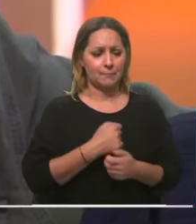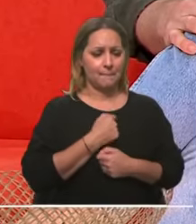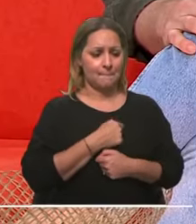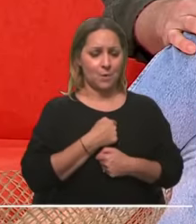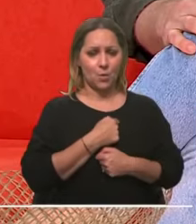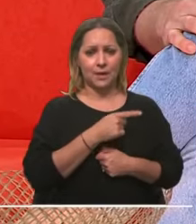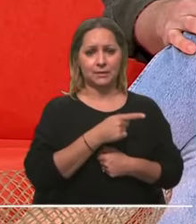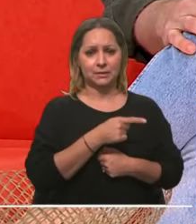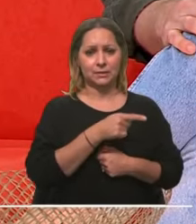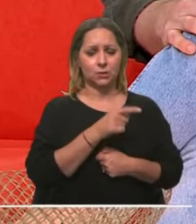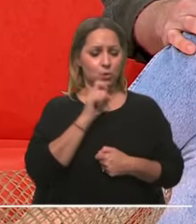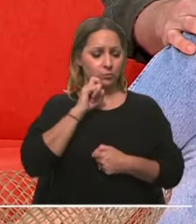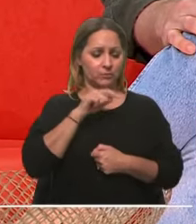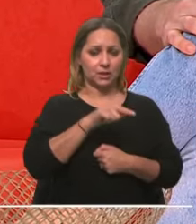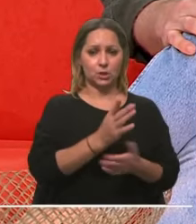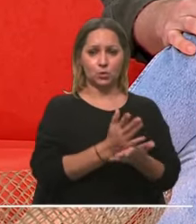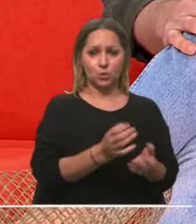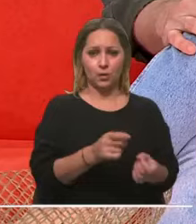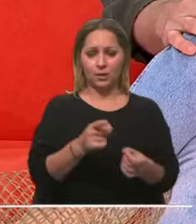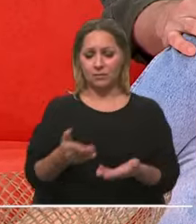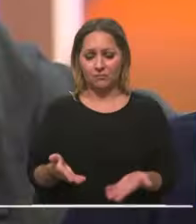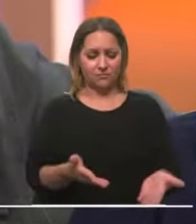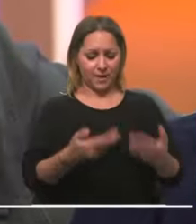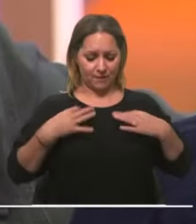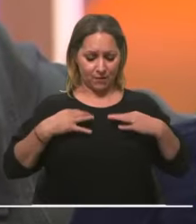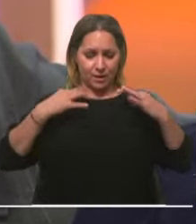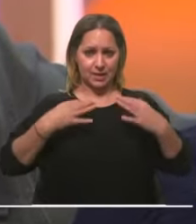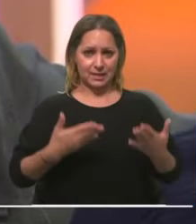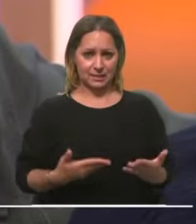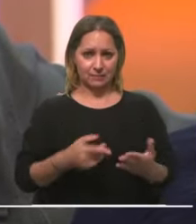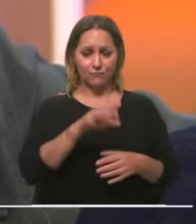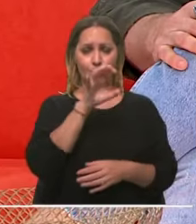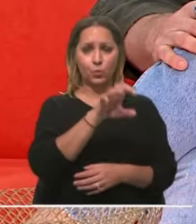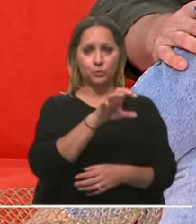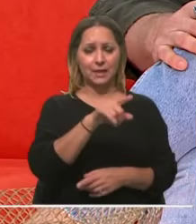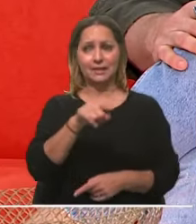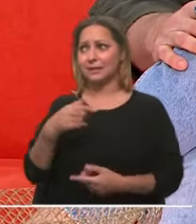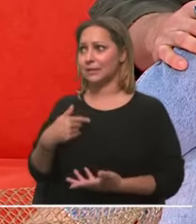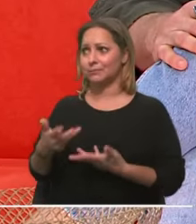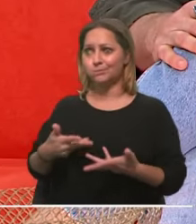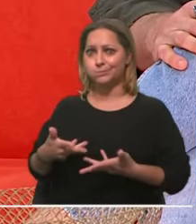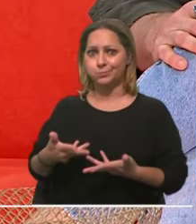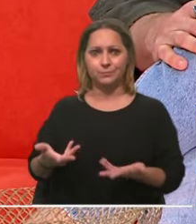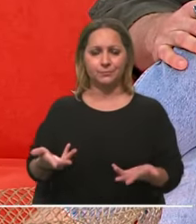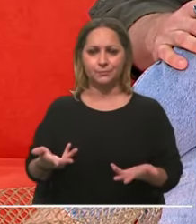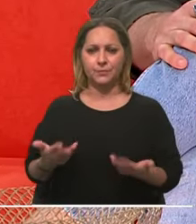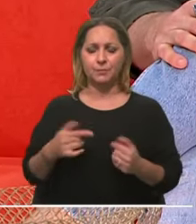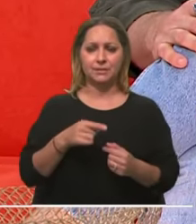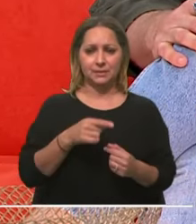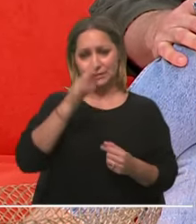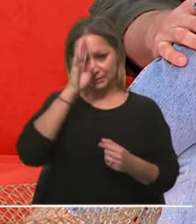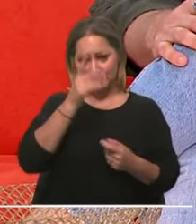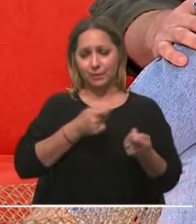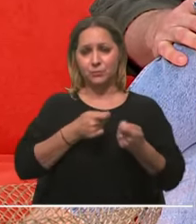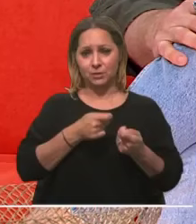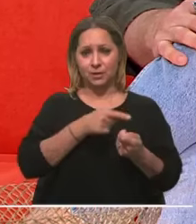era um bocado o meu receio eu disse ele agora vai assim e alguém vai gozar com ele e ele não vai saber como lidar com isto mas ele já sabia lidar com